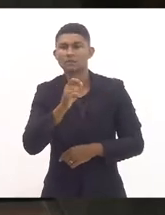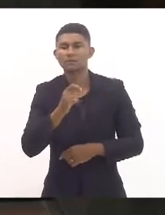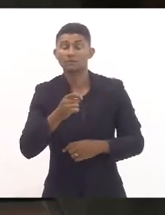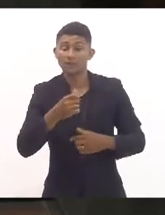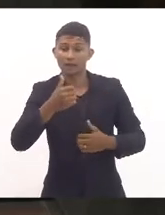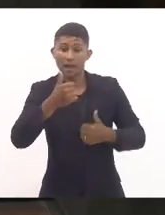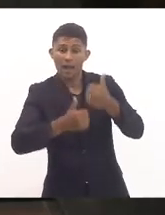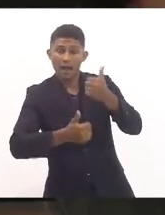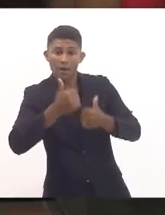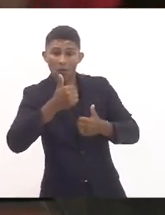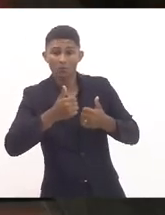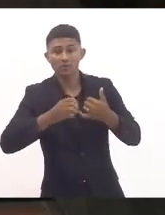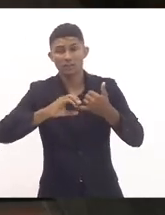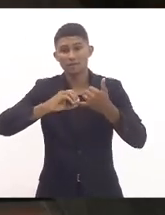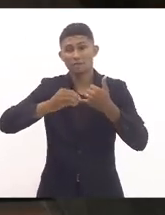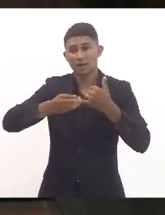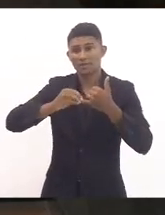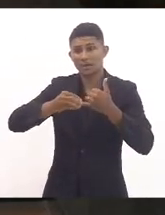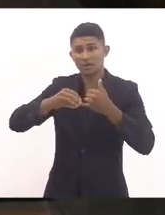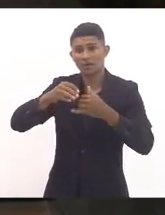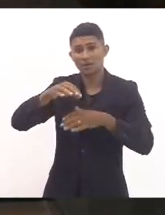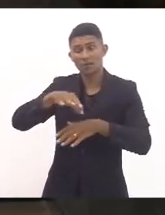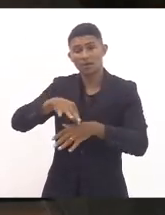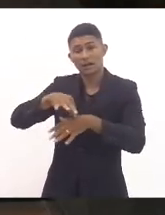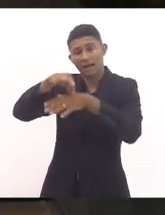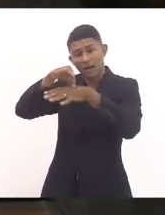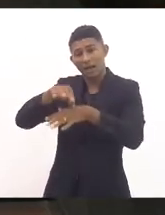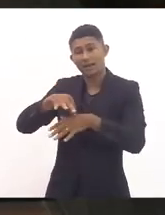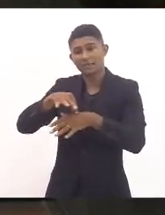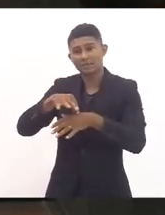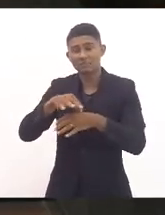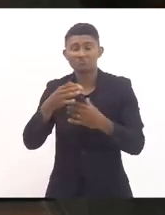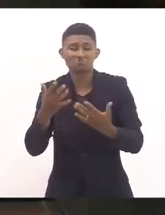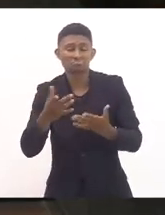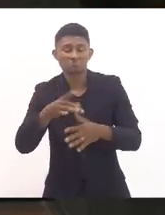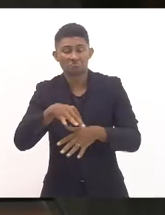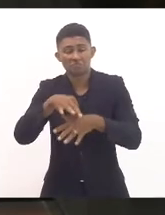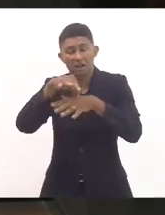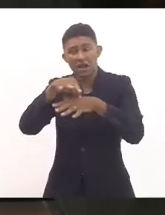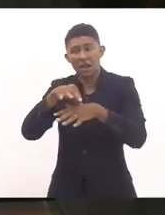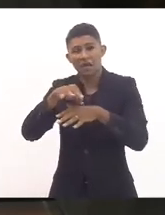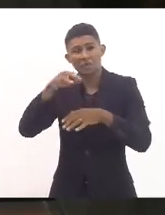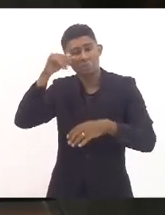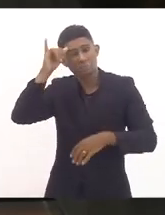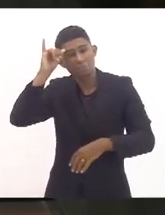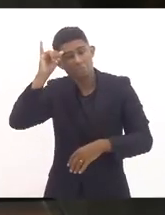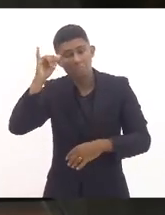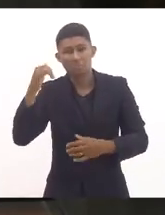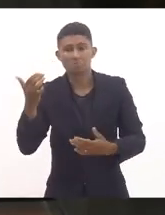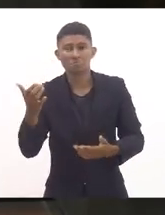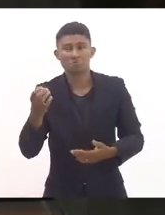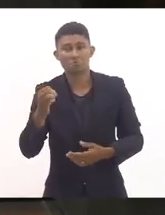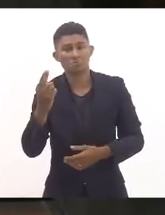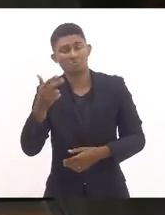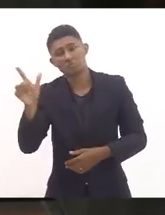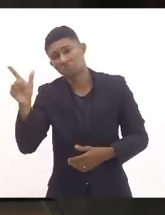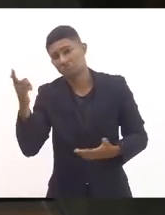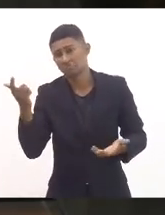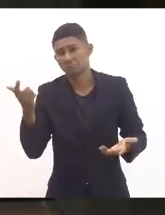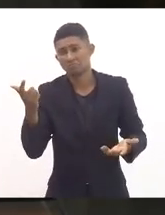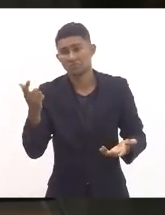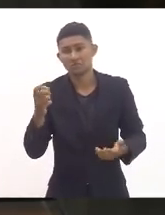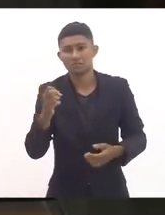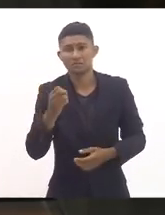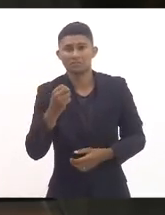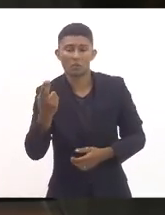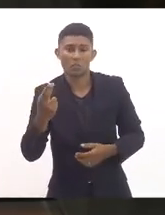arroz e carne, leia-se, proteína. Ou bovina, ou caprina, ou de